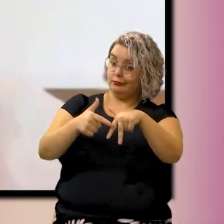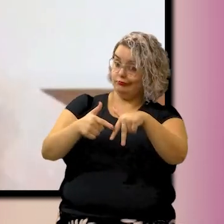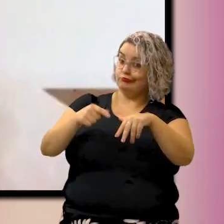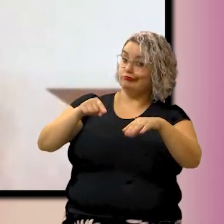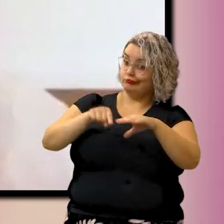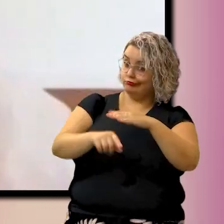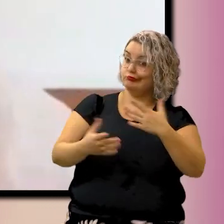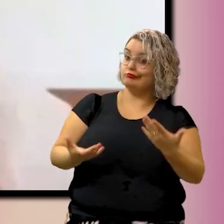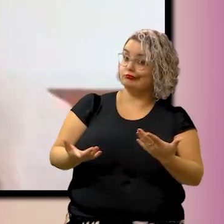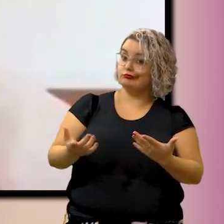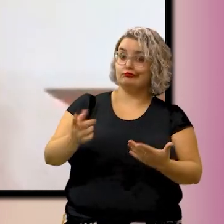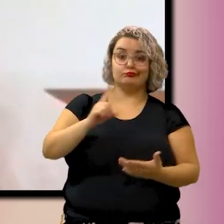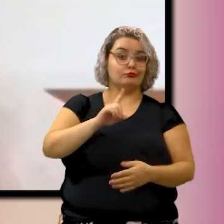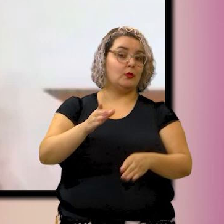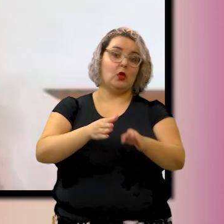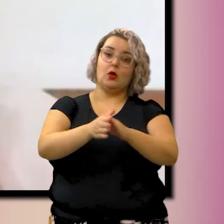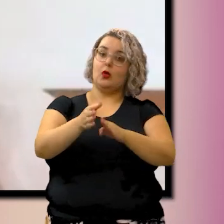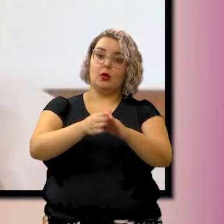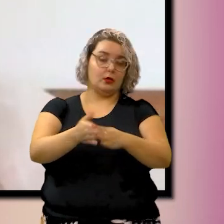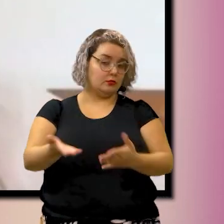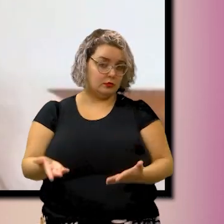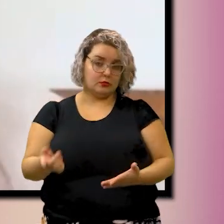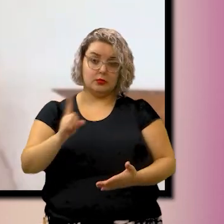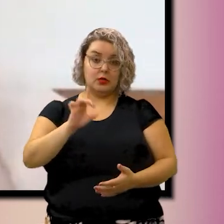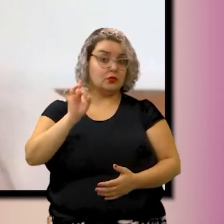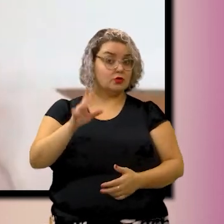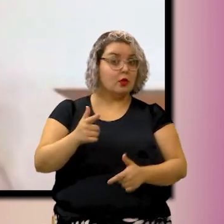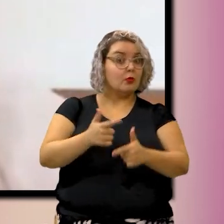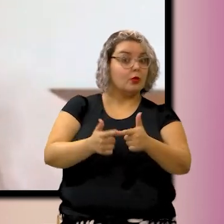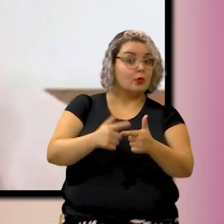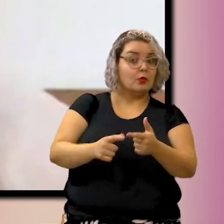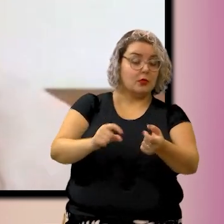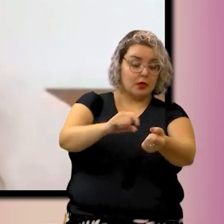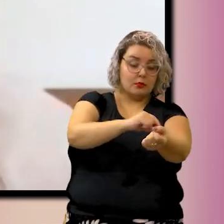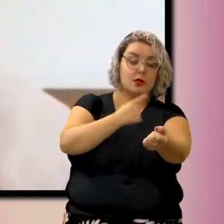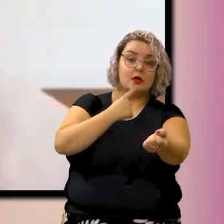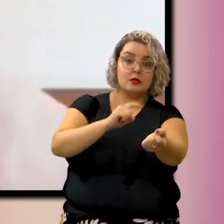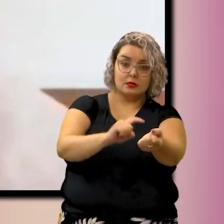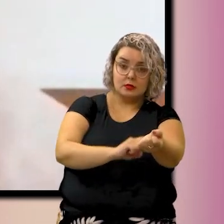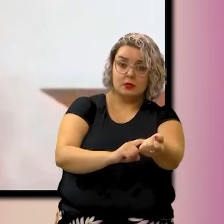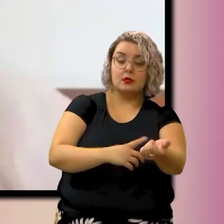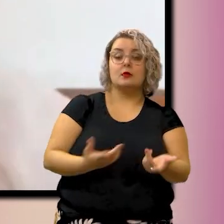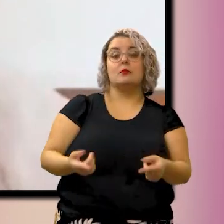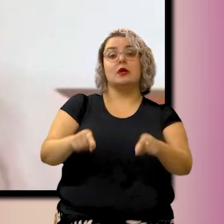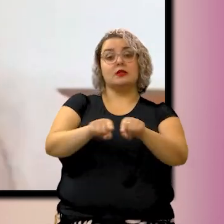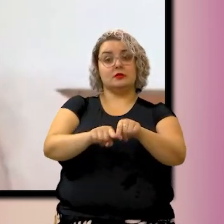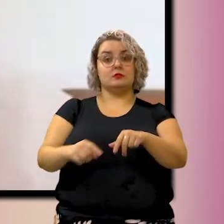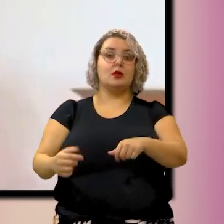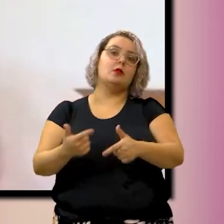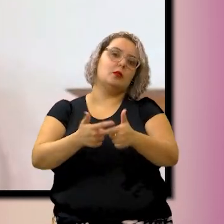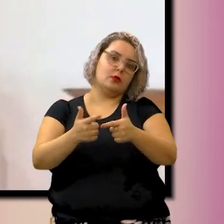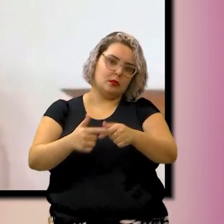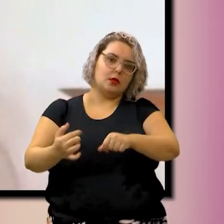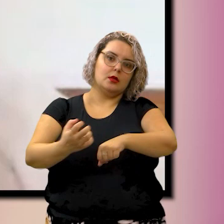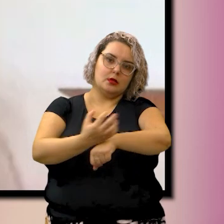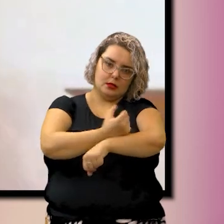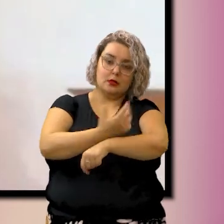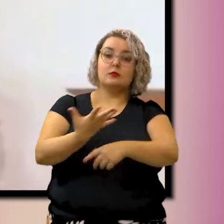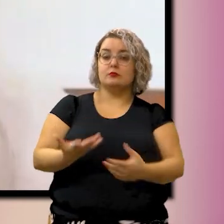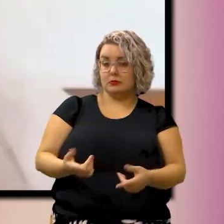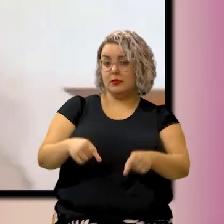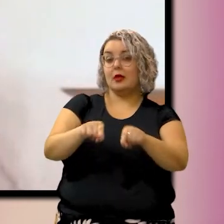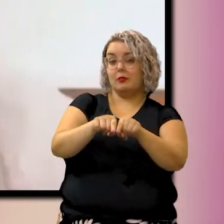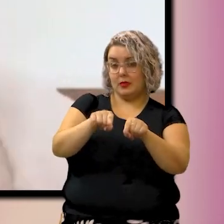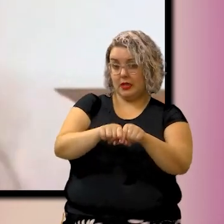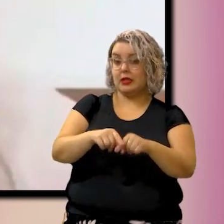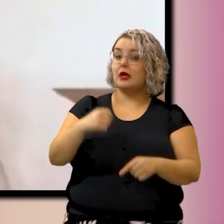Uma exposição solar intensa, ela não está recomendada, né, nem só pelo problema da circulação, como problemas dermatológicos